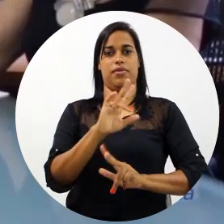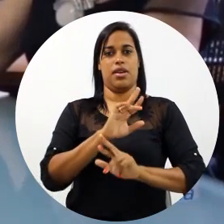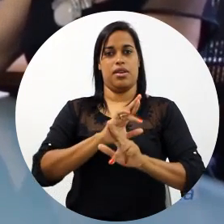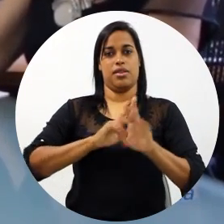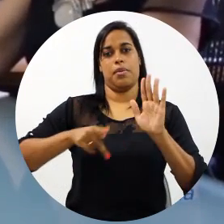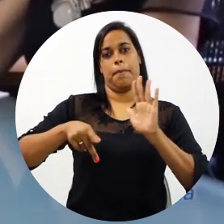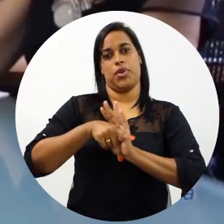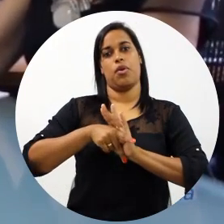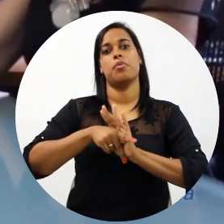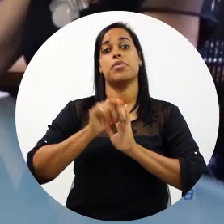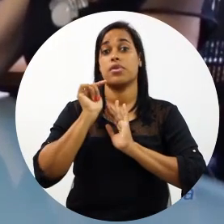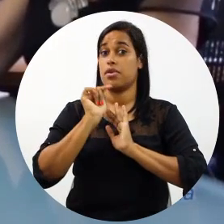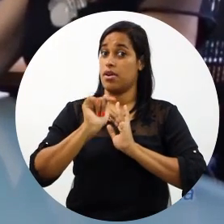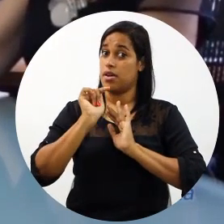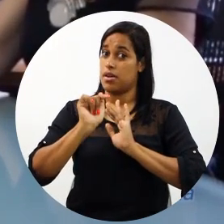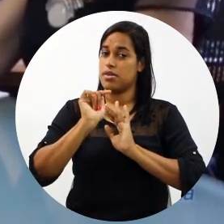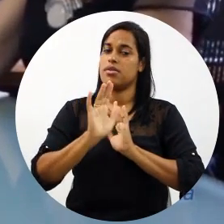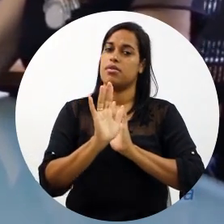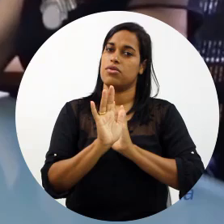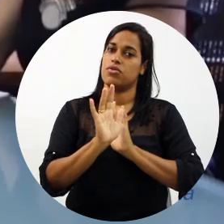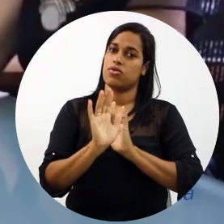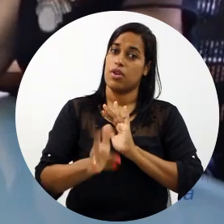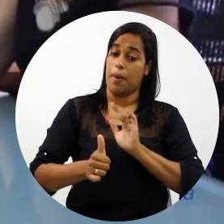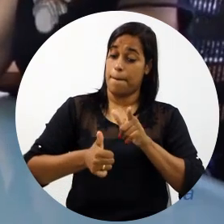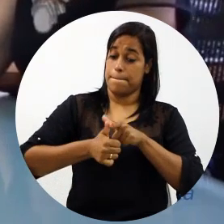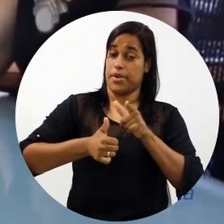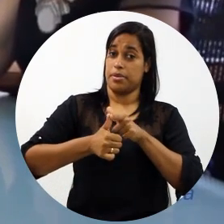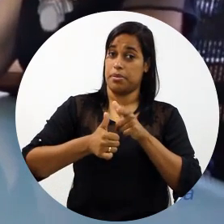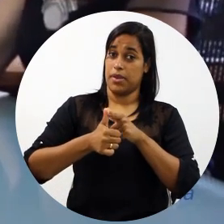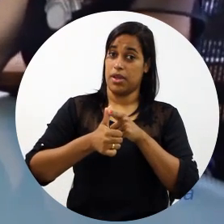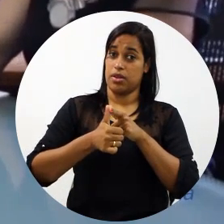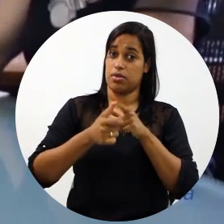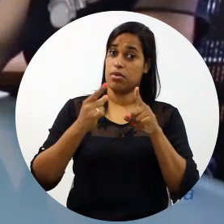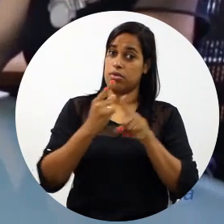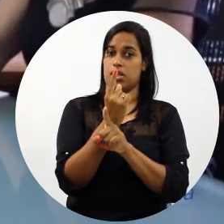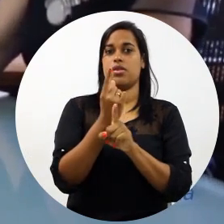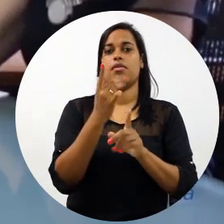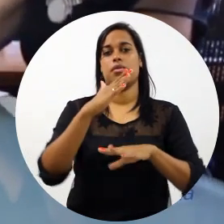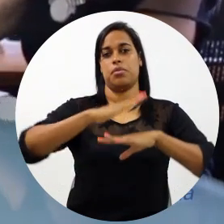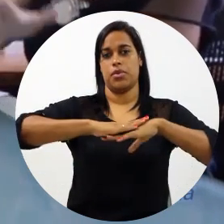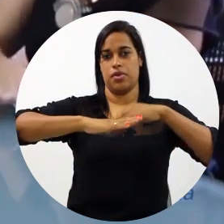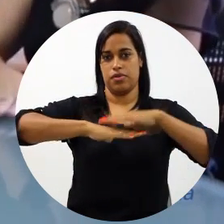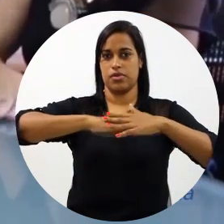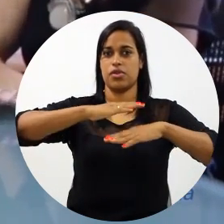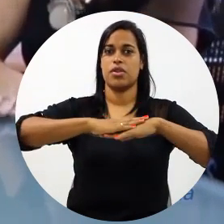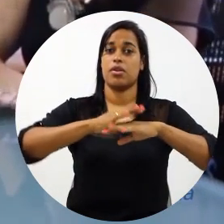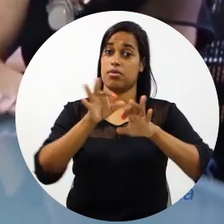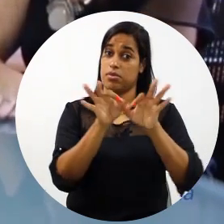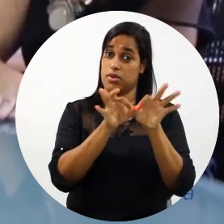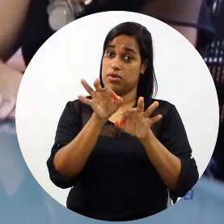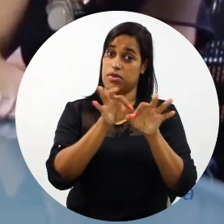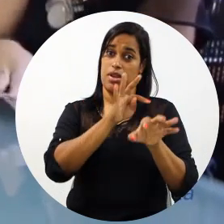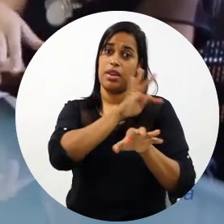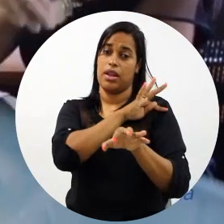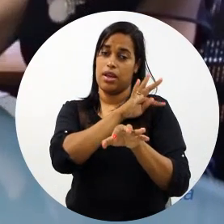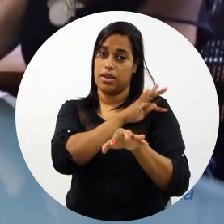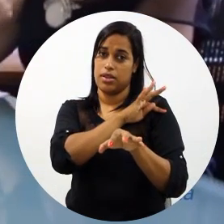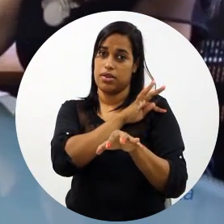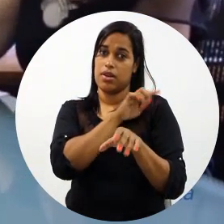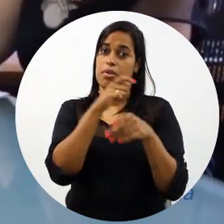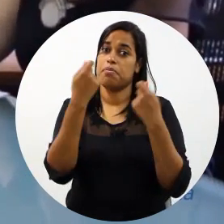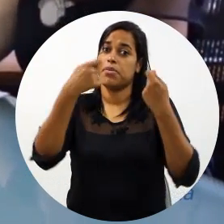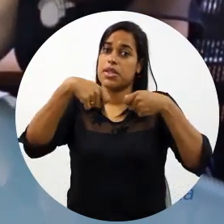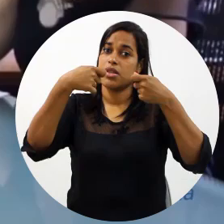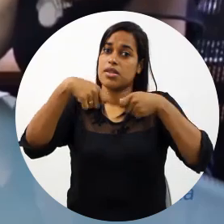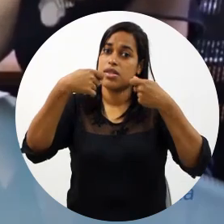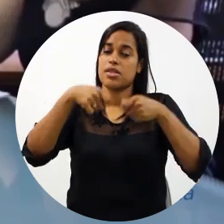forma própria. Então, esse talvez seja o primeiro grande desafio de um profissional. Além de se preparar tecnicamente, ele